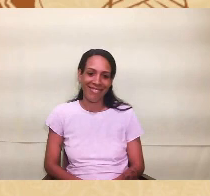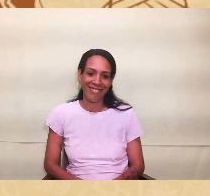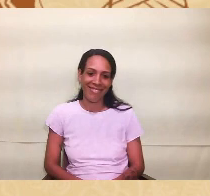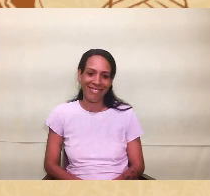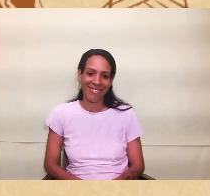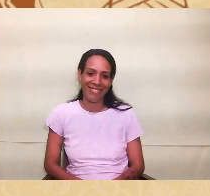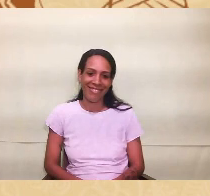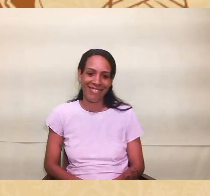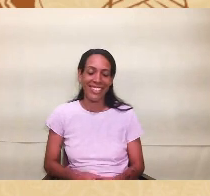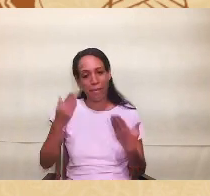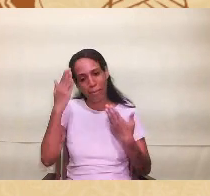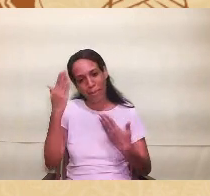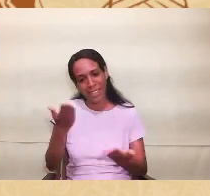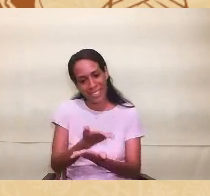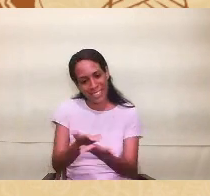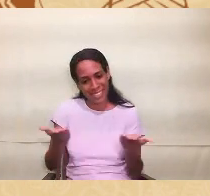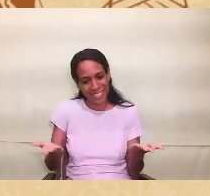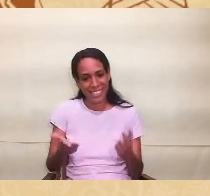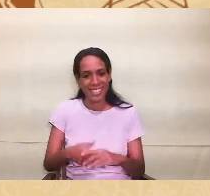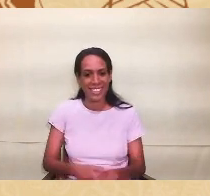gente.